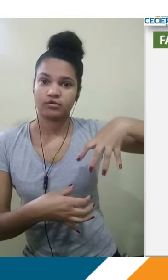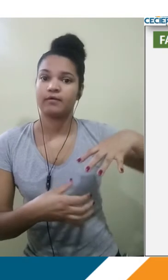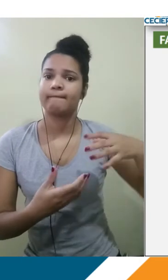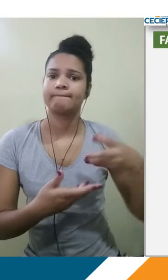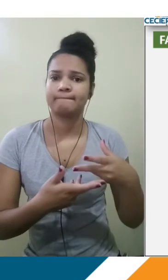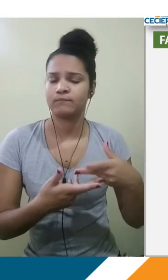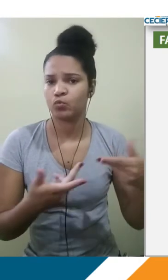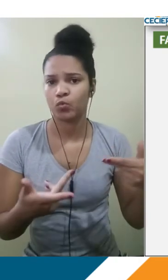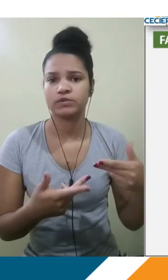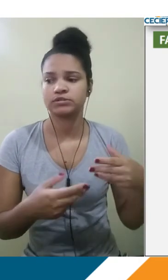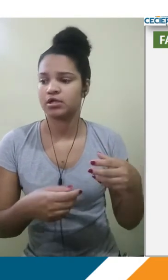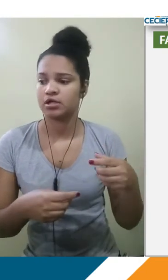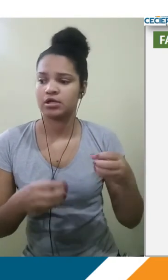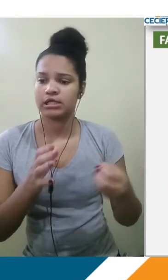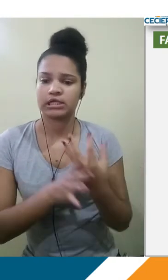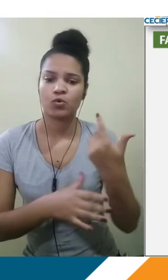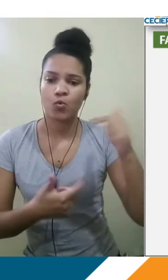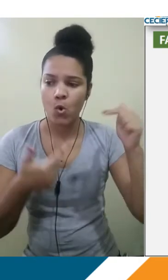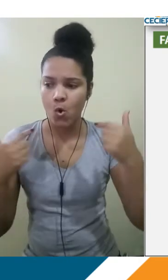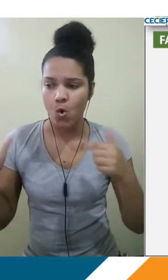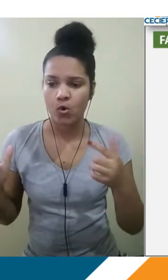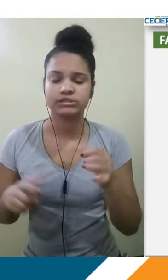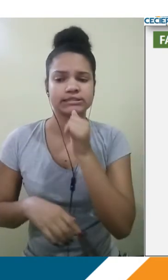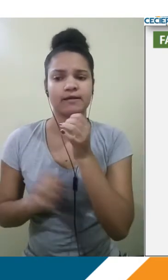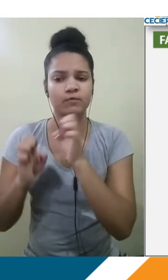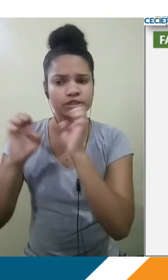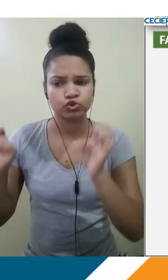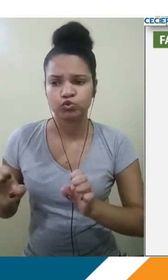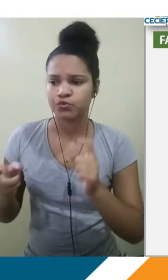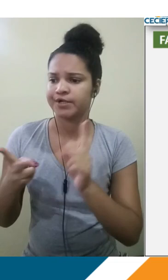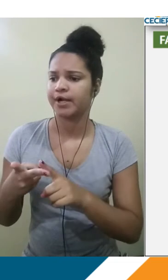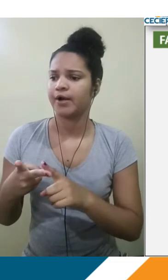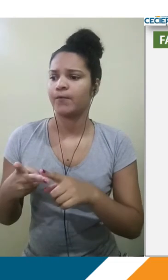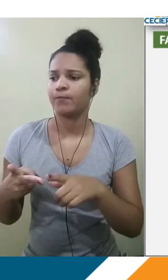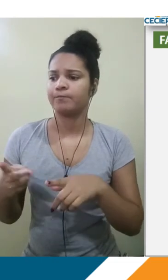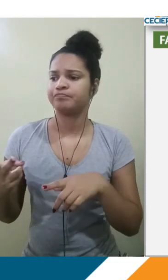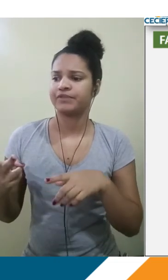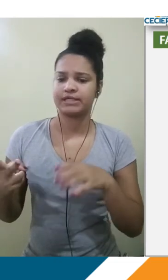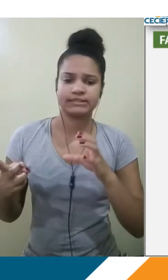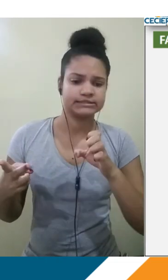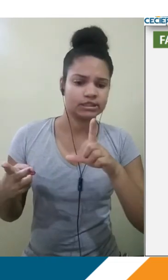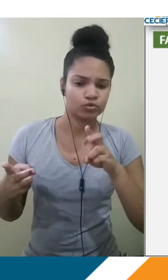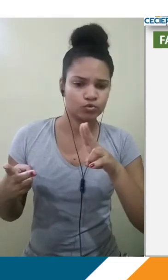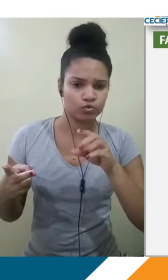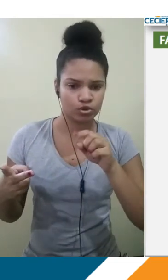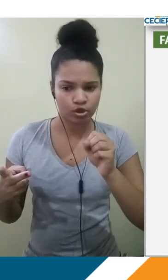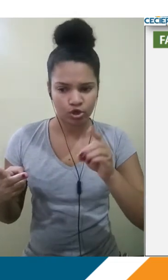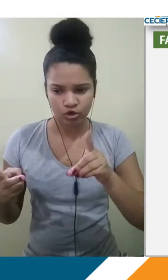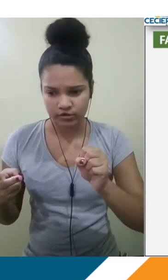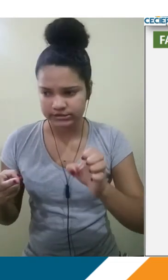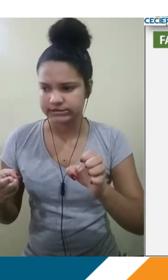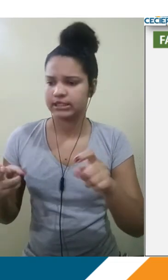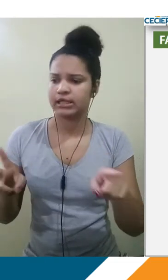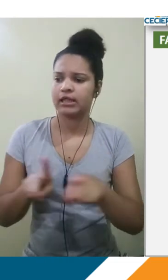outras substâncias, como substâncias estruturais, polímeros da glicose, como a celulose, como substâncias de